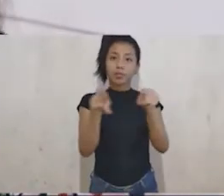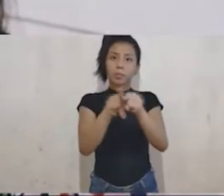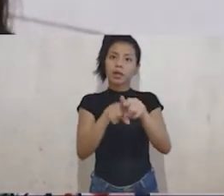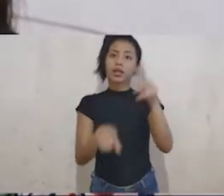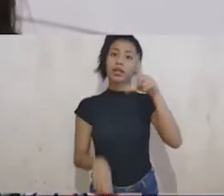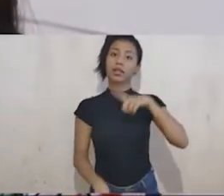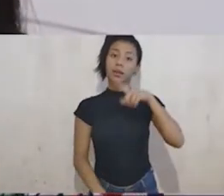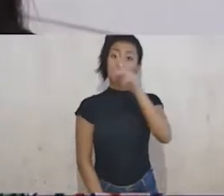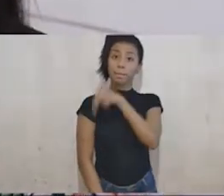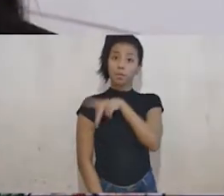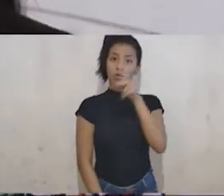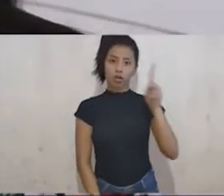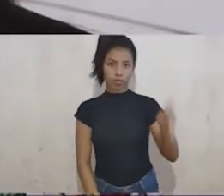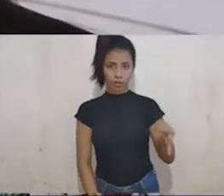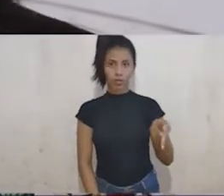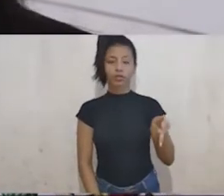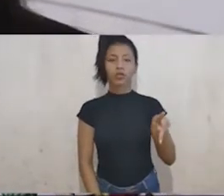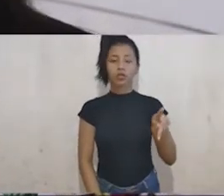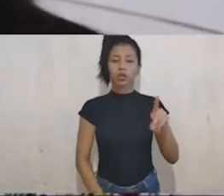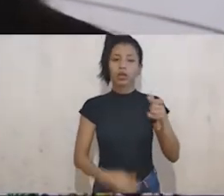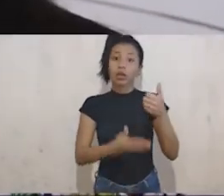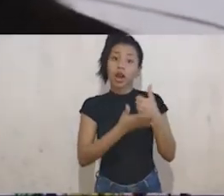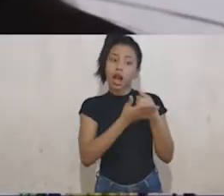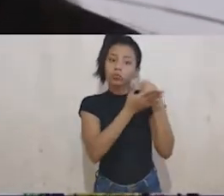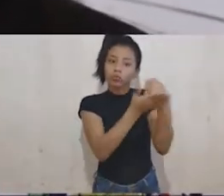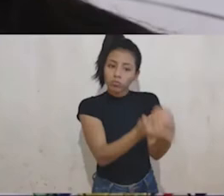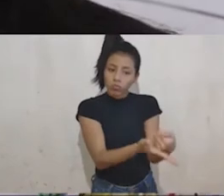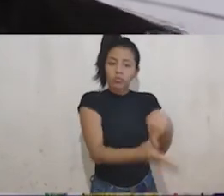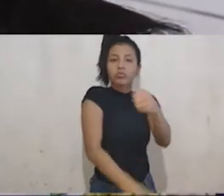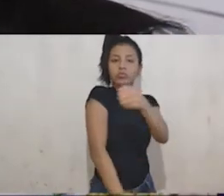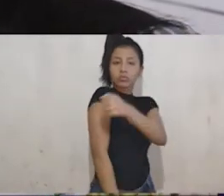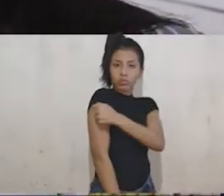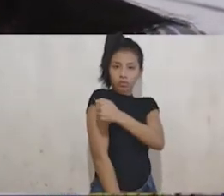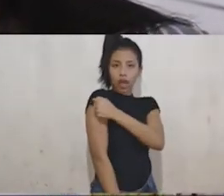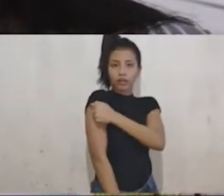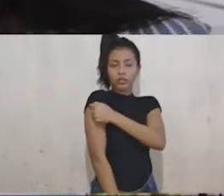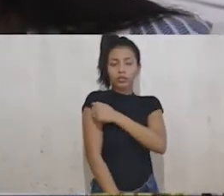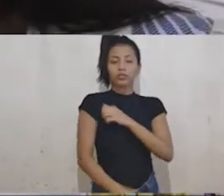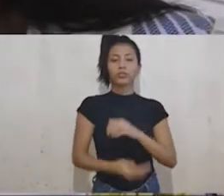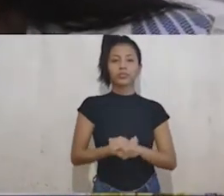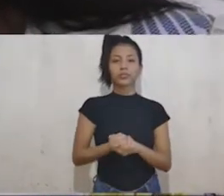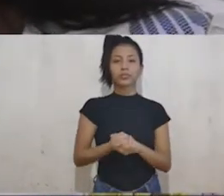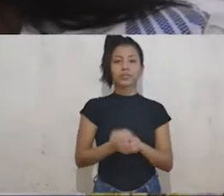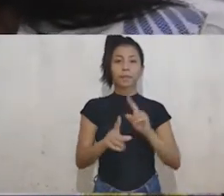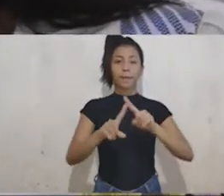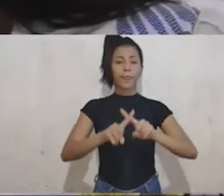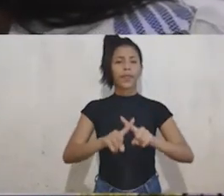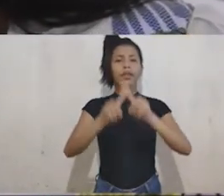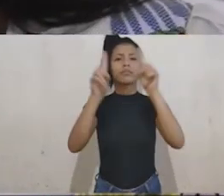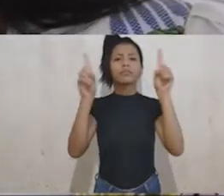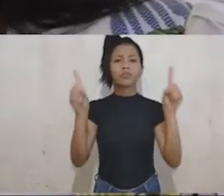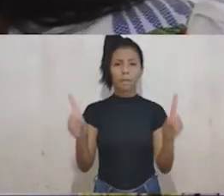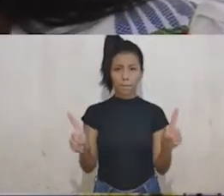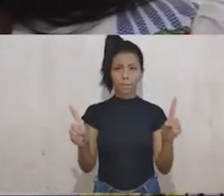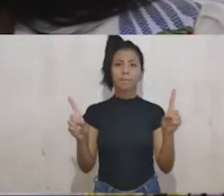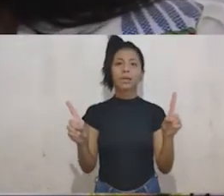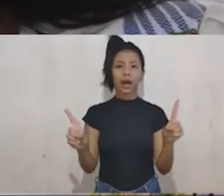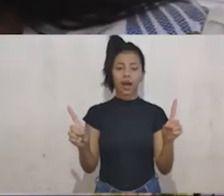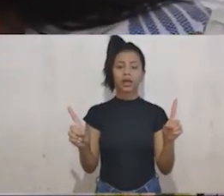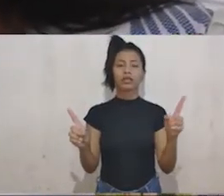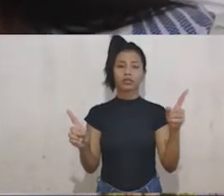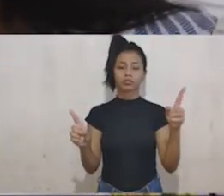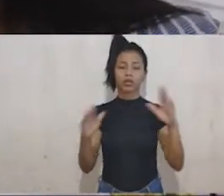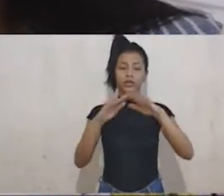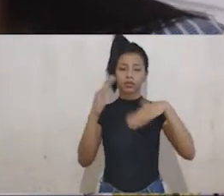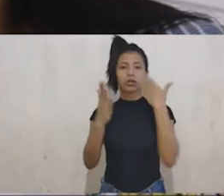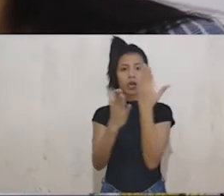a professora que dá esse suporte aos alunos, porém nós somos aptos a estar